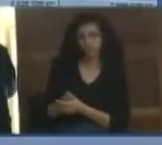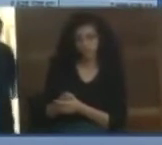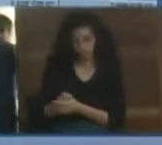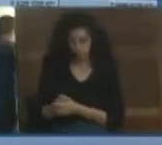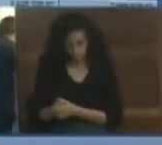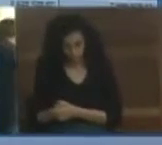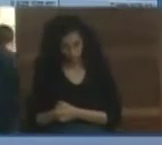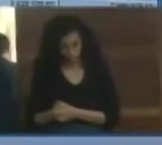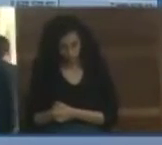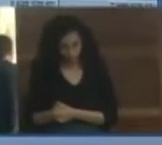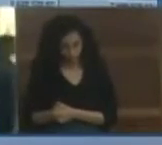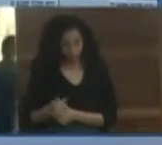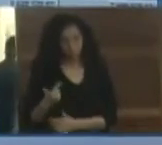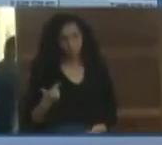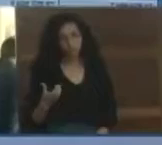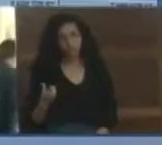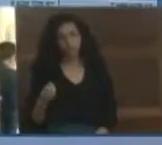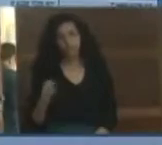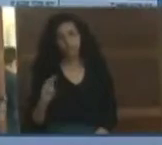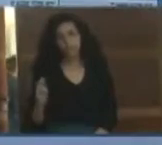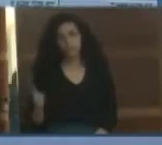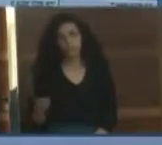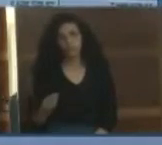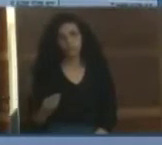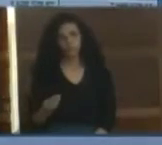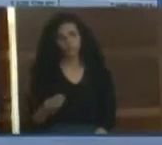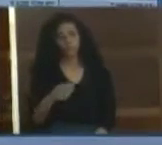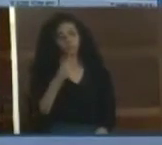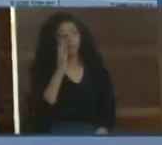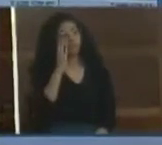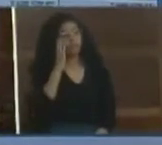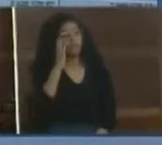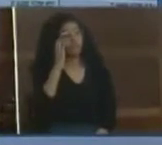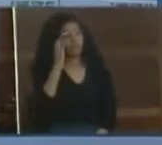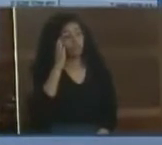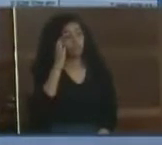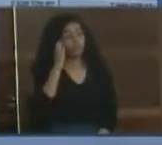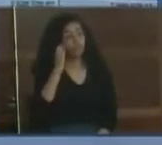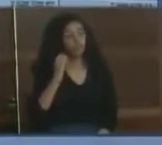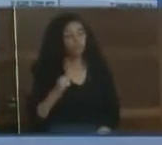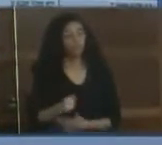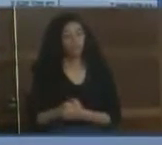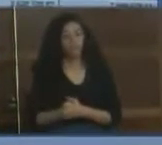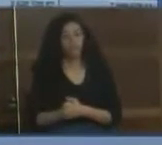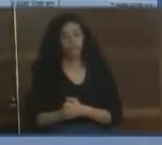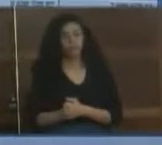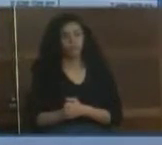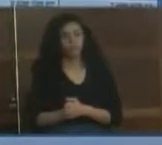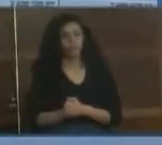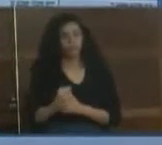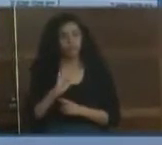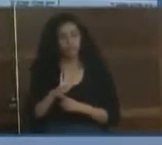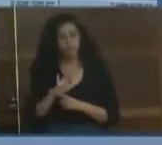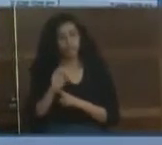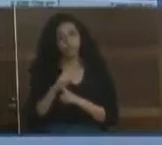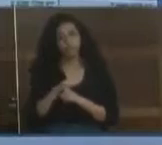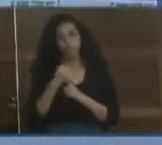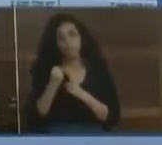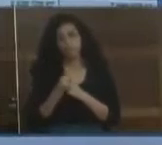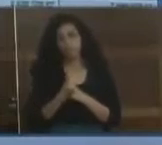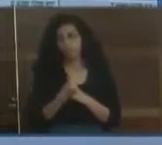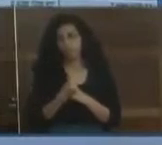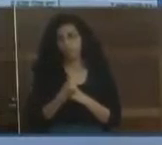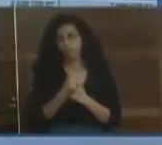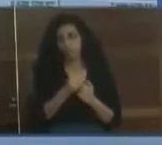até o 3º quadrimestre de 26 milhões 115 mil reais o fundo municipal de assistência social